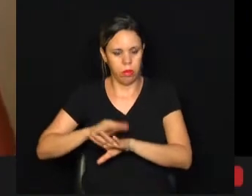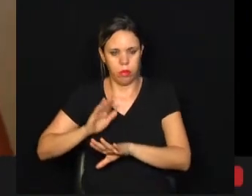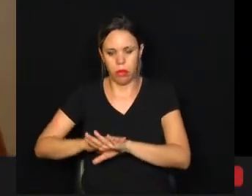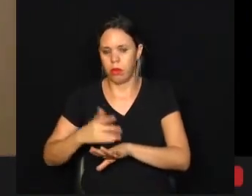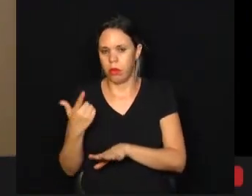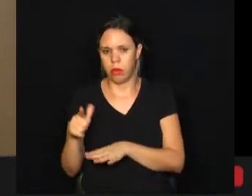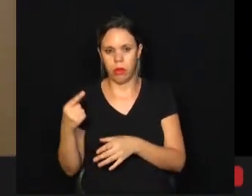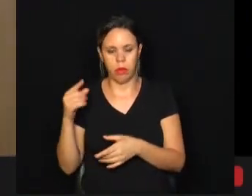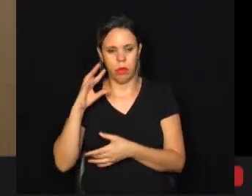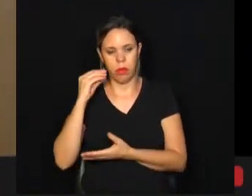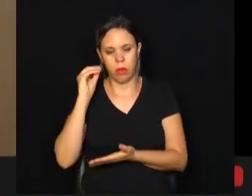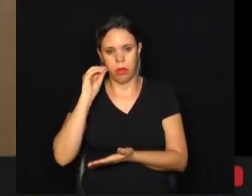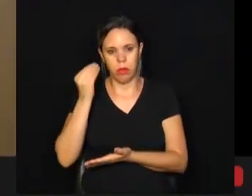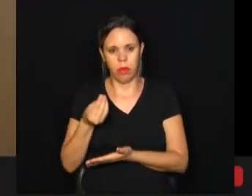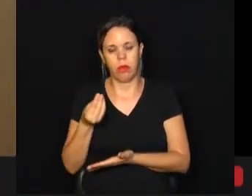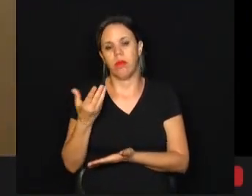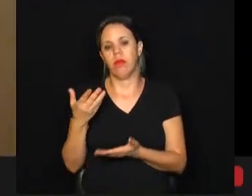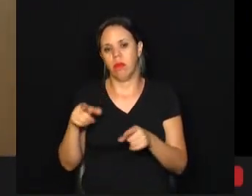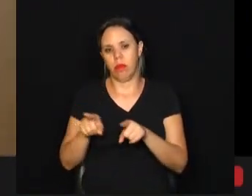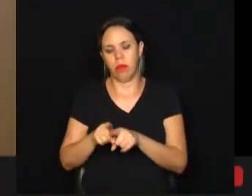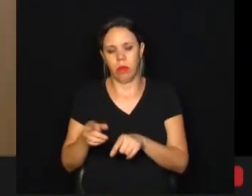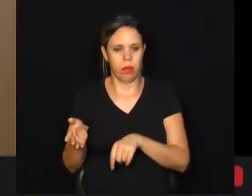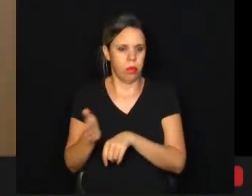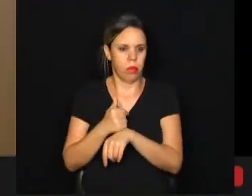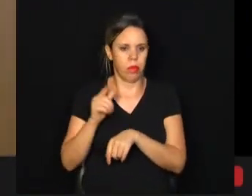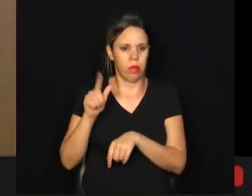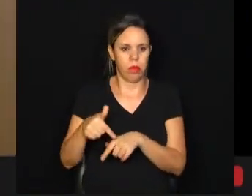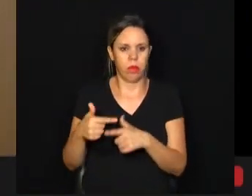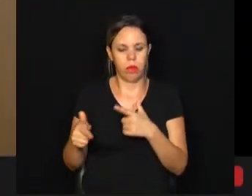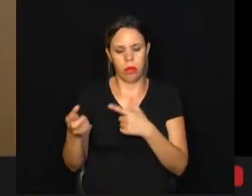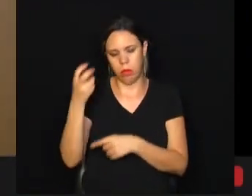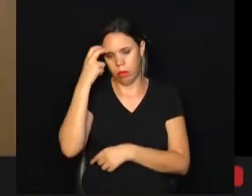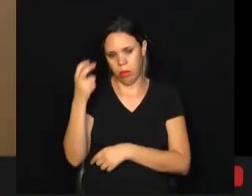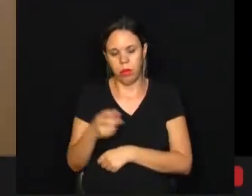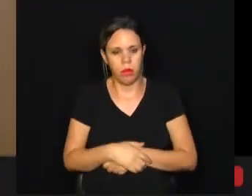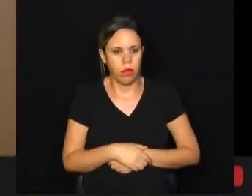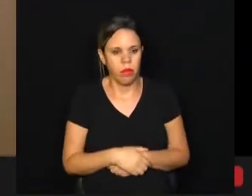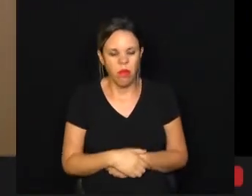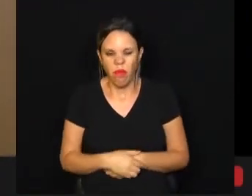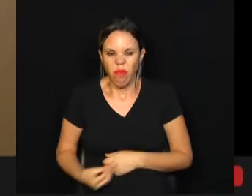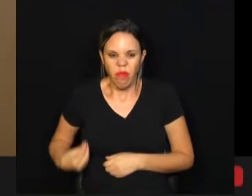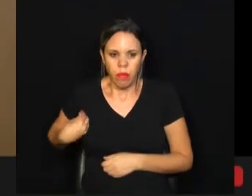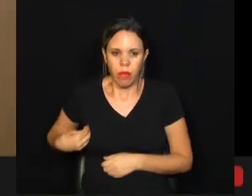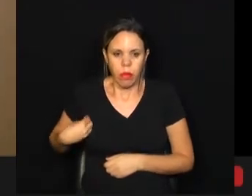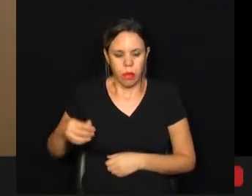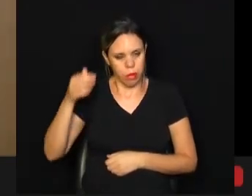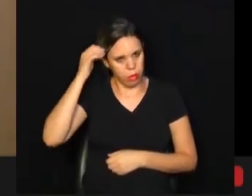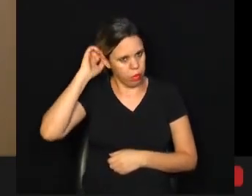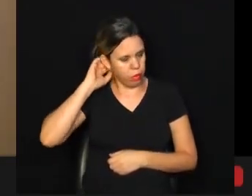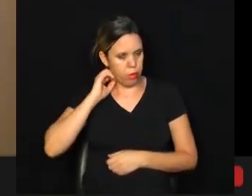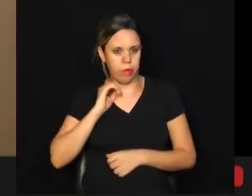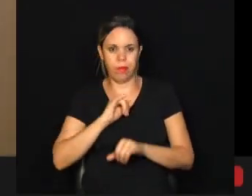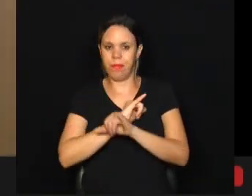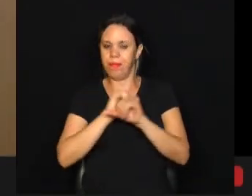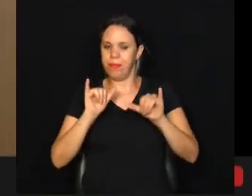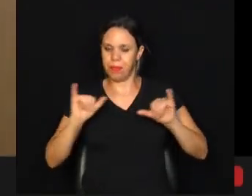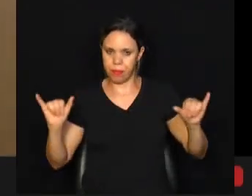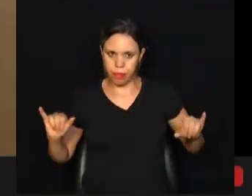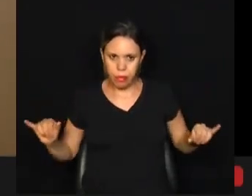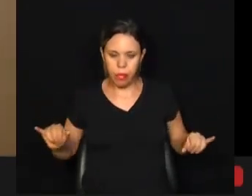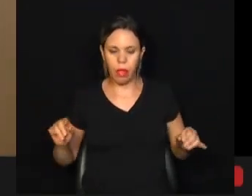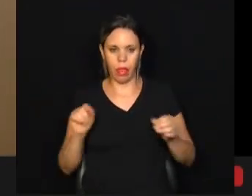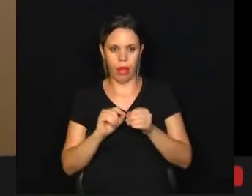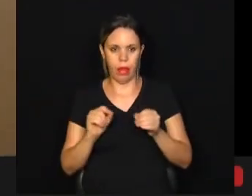outro desconhecimento, né, que é anterior à questão cultural. E existe uma campanha que é